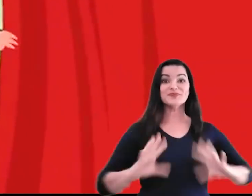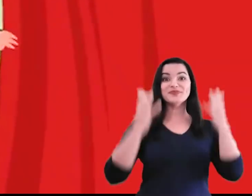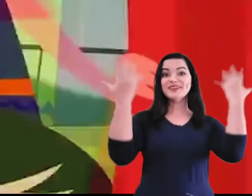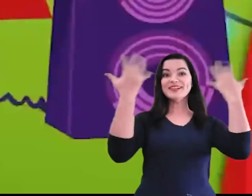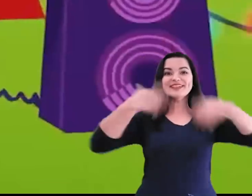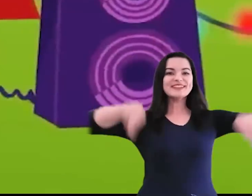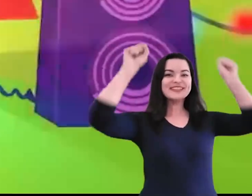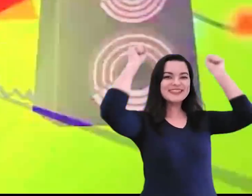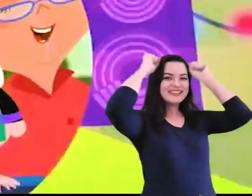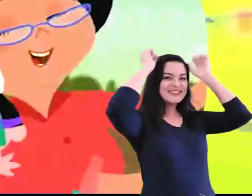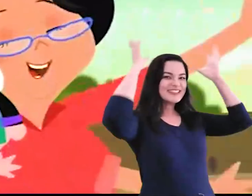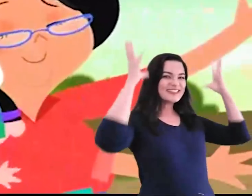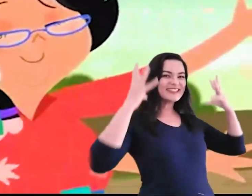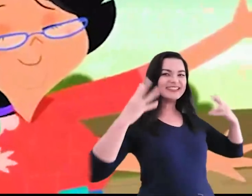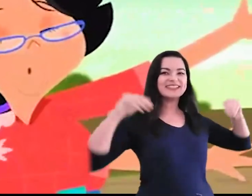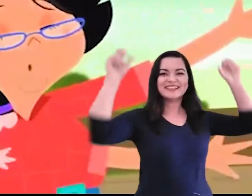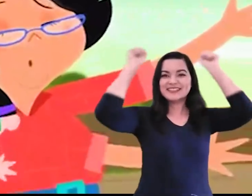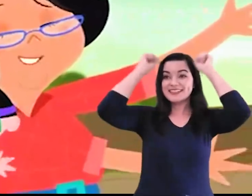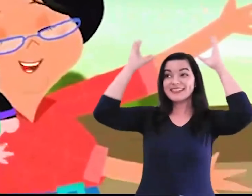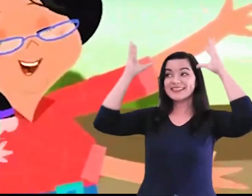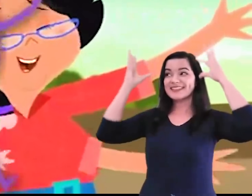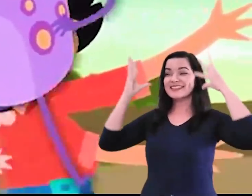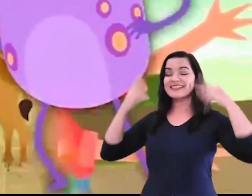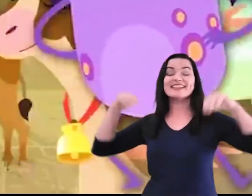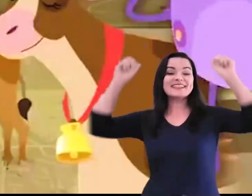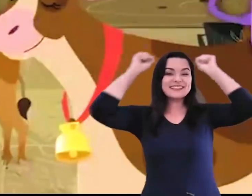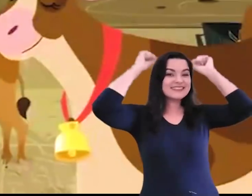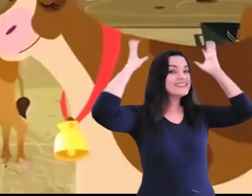Esse é o show da Luna, Luna,